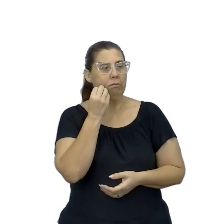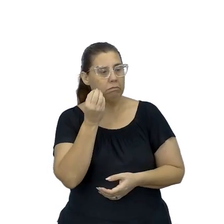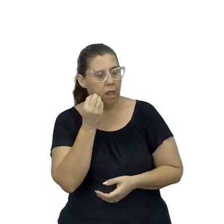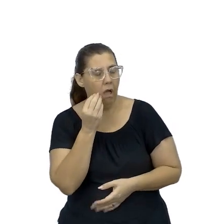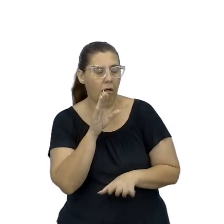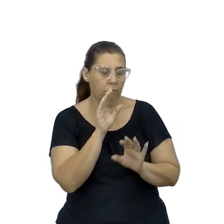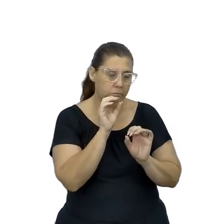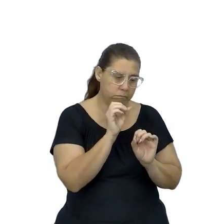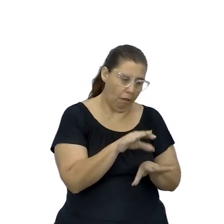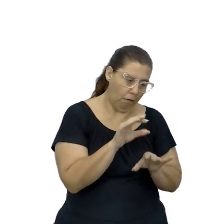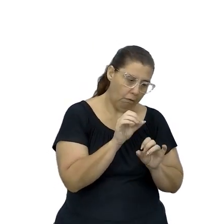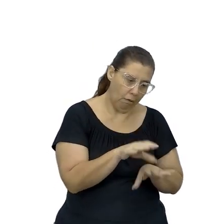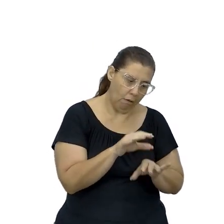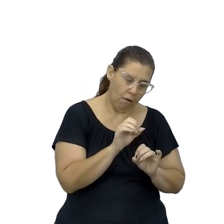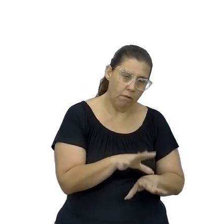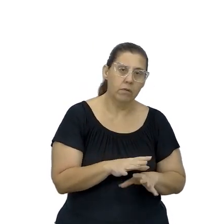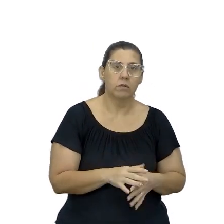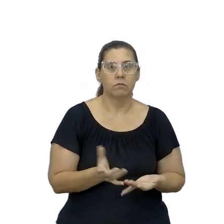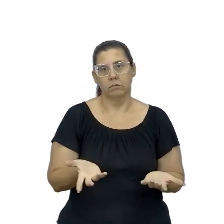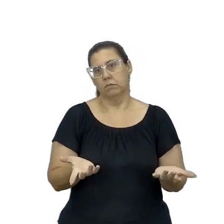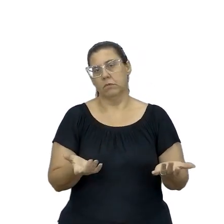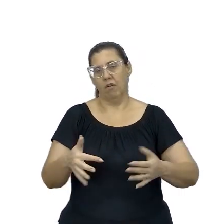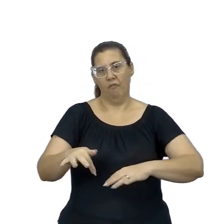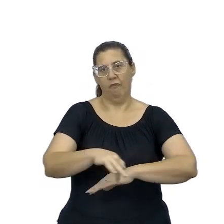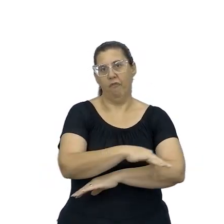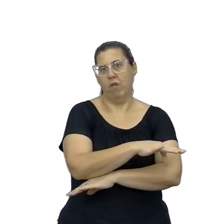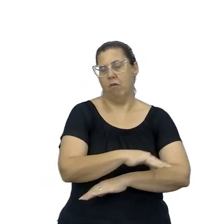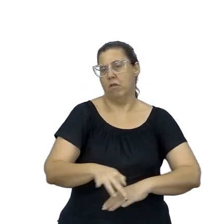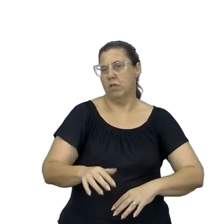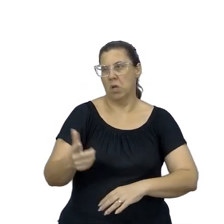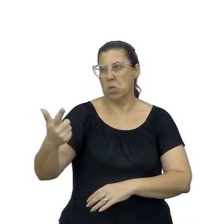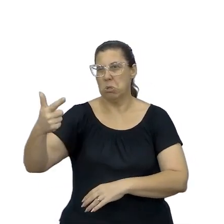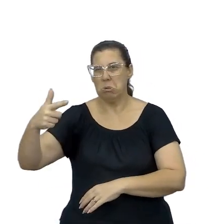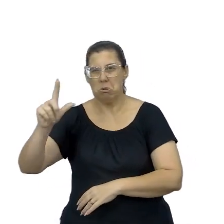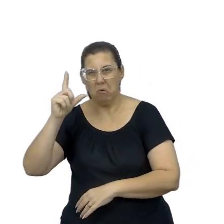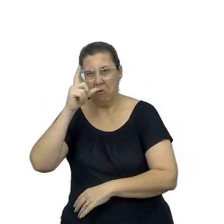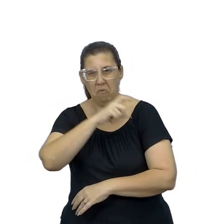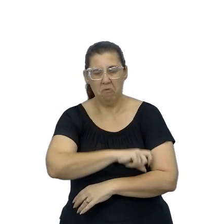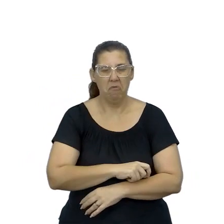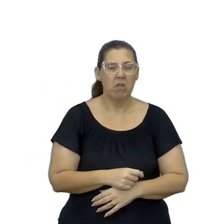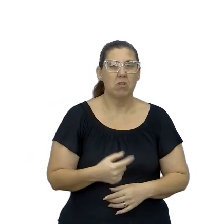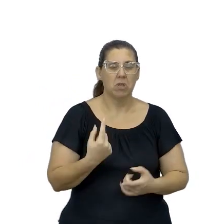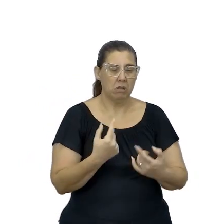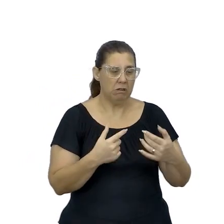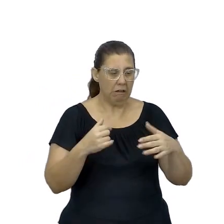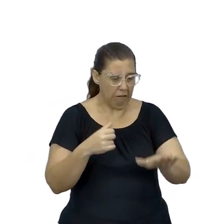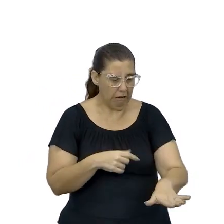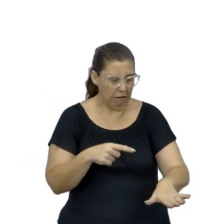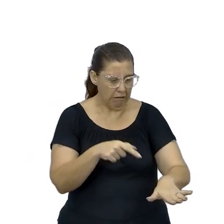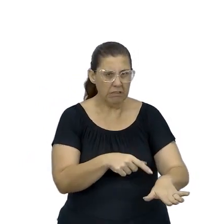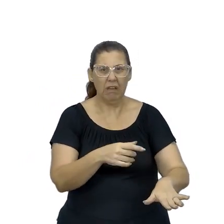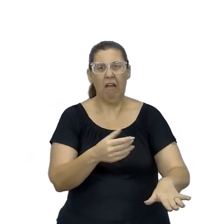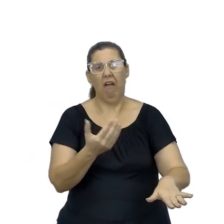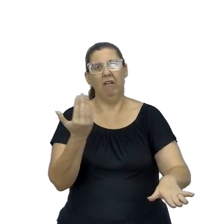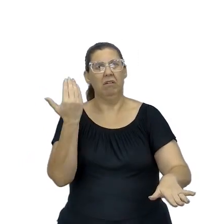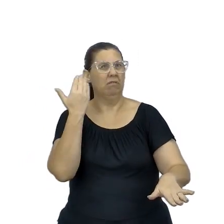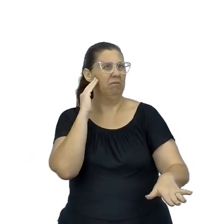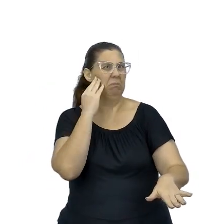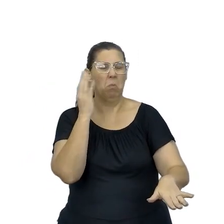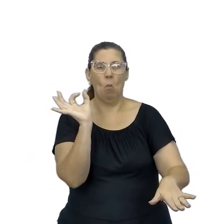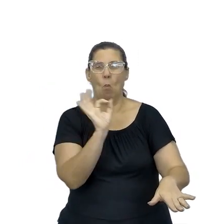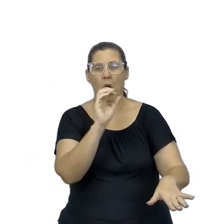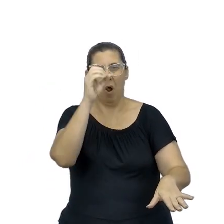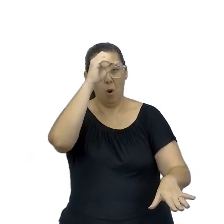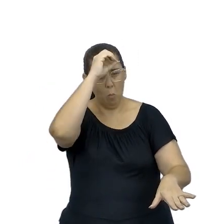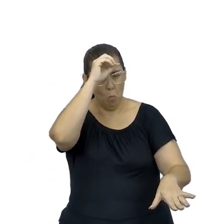ensinar física quântica para uma criança, né, que ainda não tem essa abstração, ainda não consegue